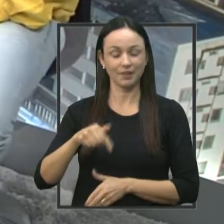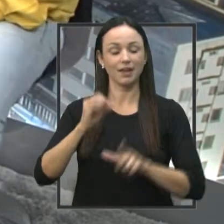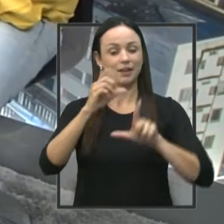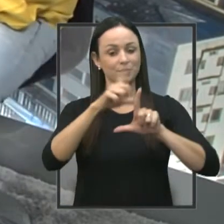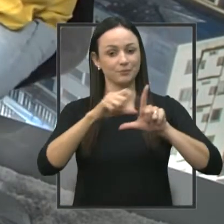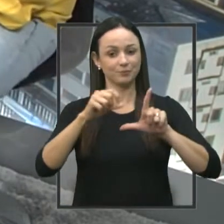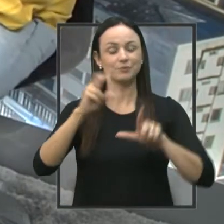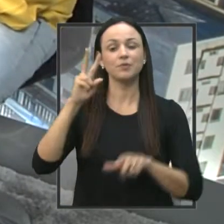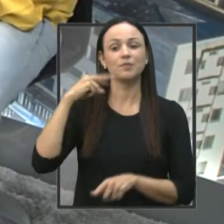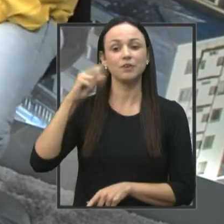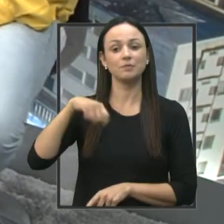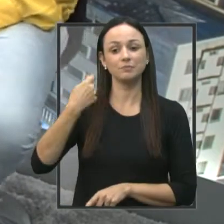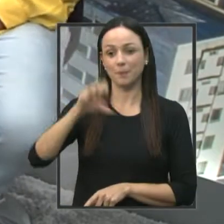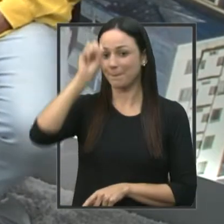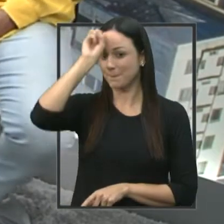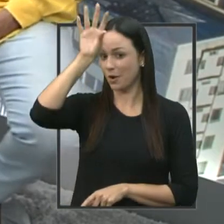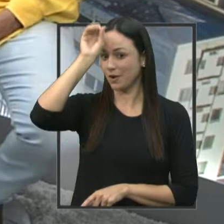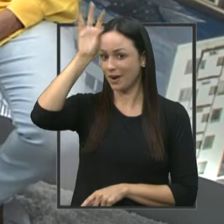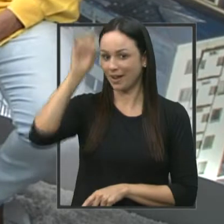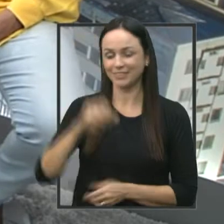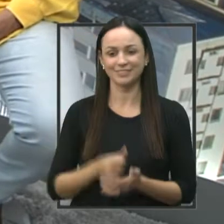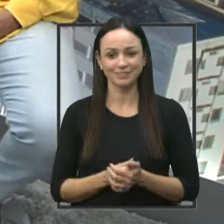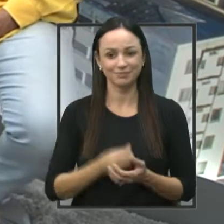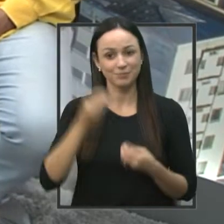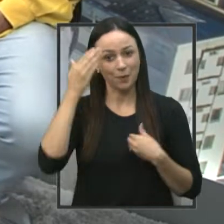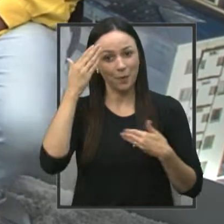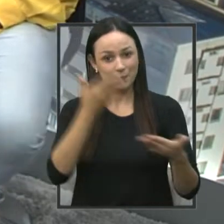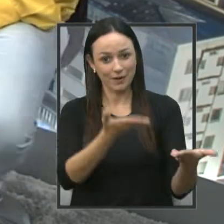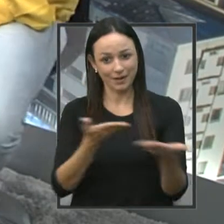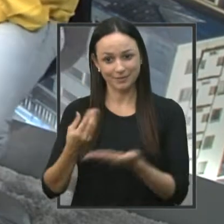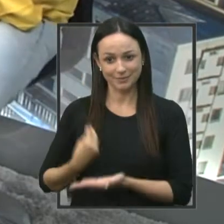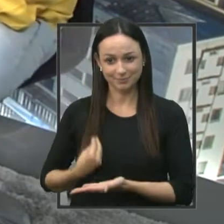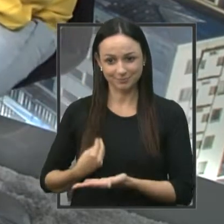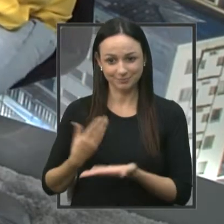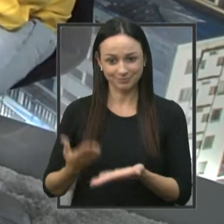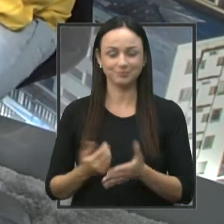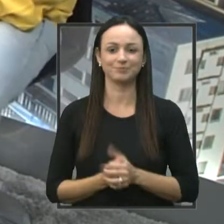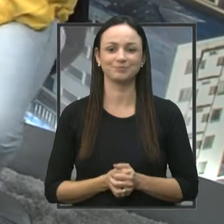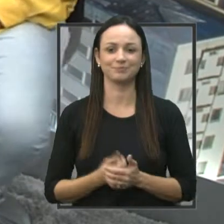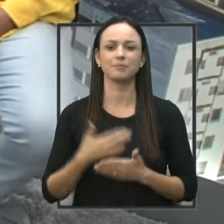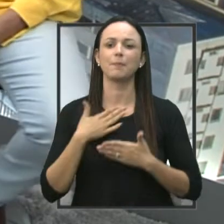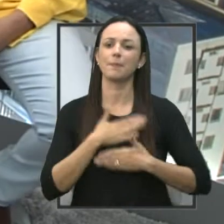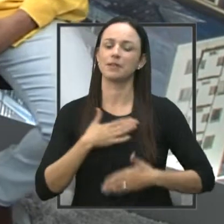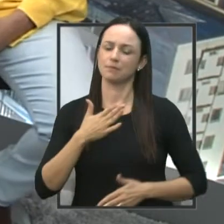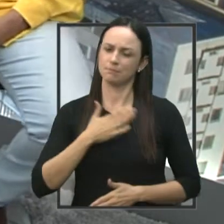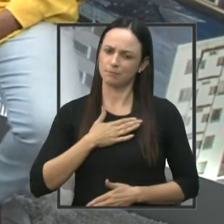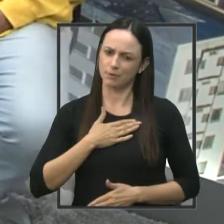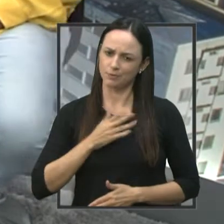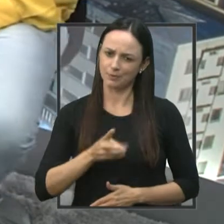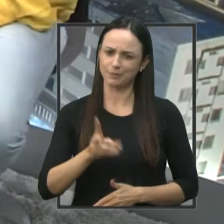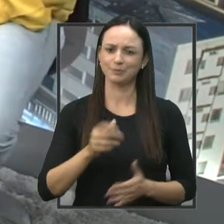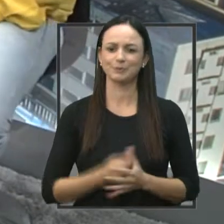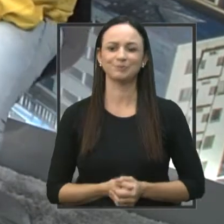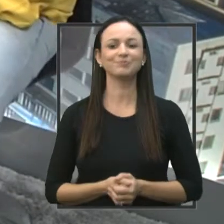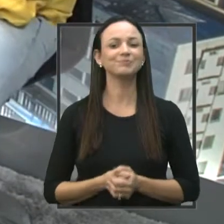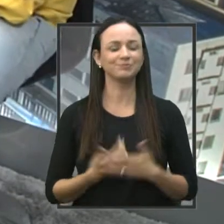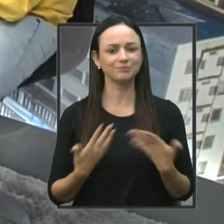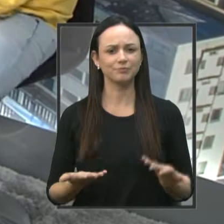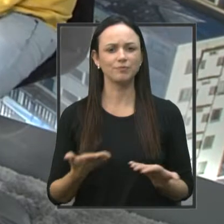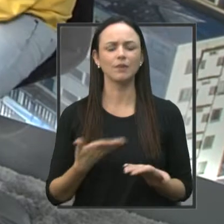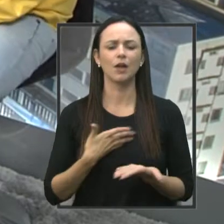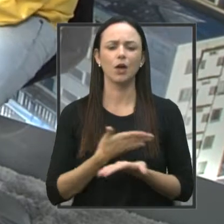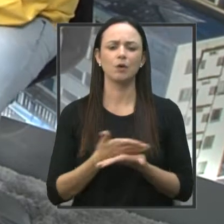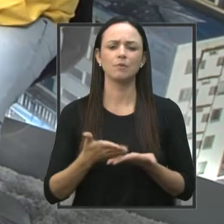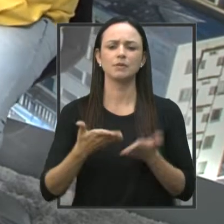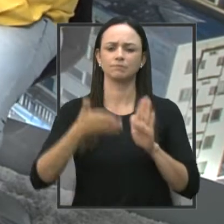Câmara o vereador Maurílio Moretti. Vereador, muito obrigado pela presença do senhor aqui conosco. O prazer é sempre meu, Ângelo. Bom, vereador, a gente começa esta